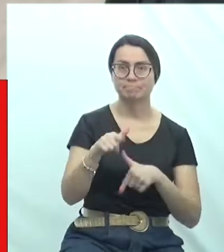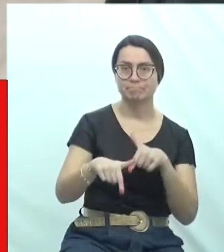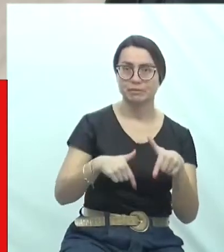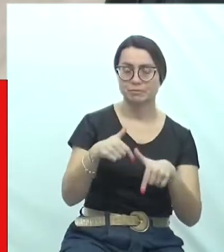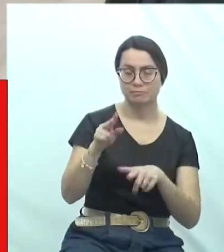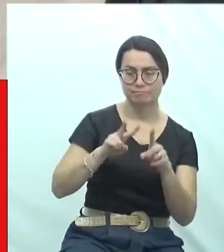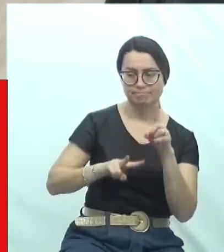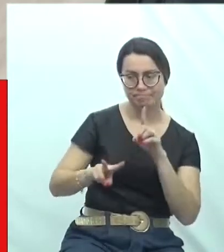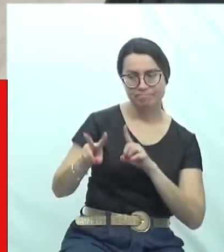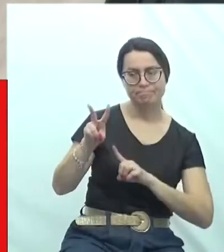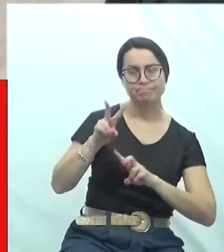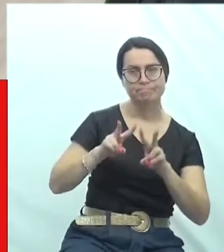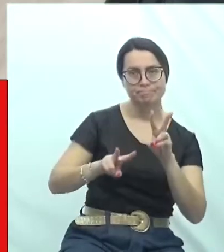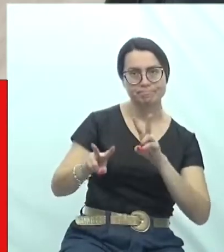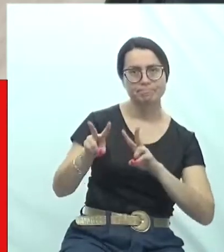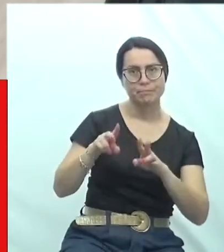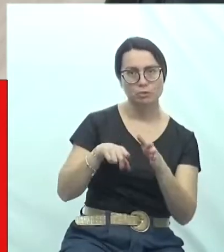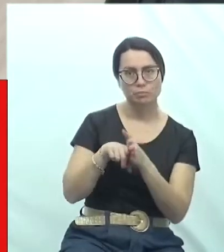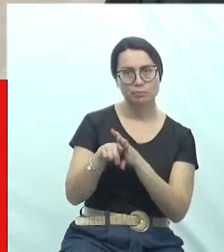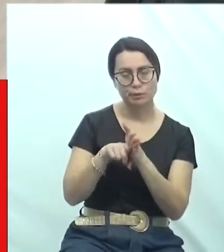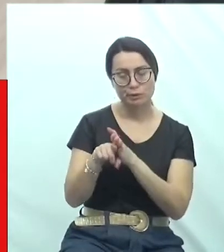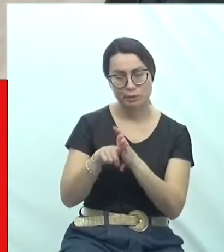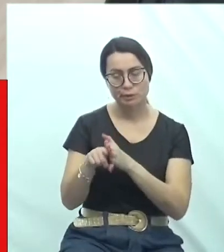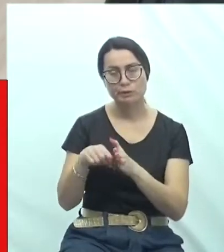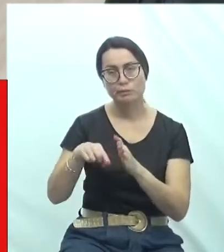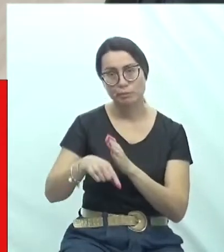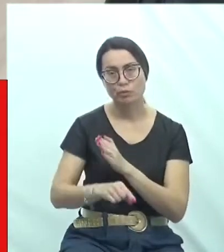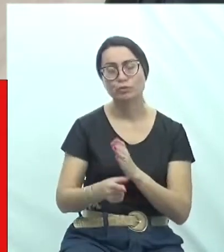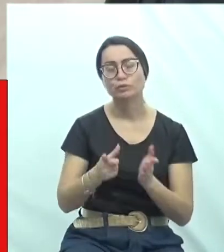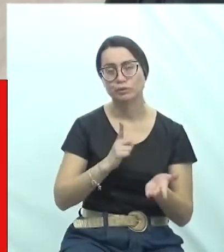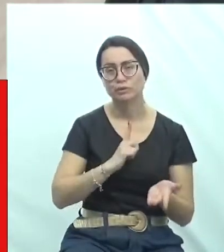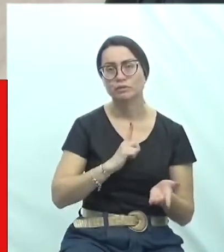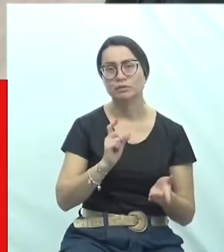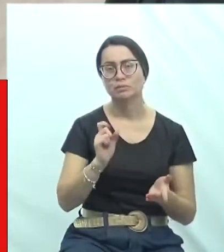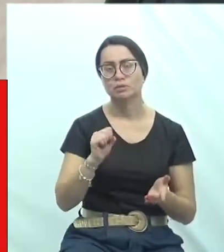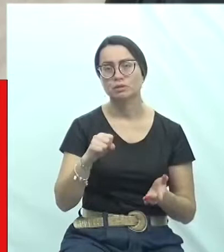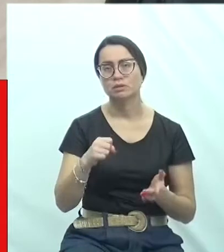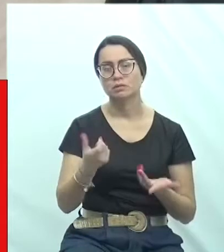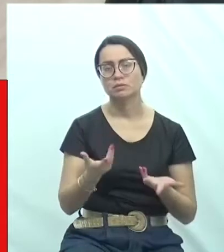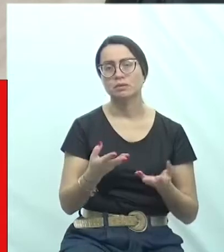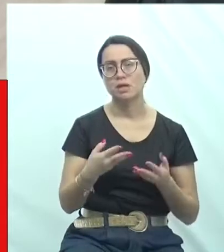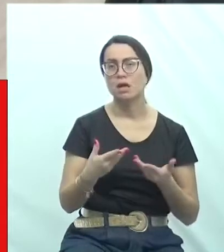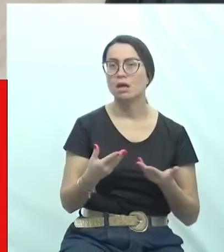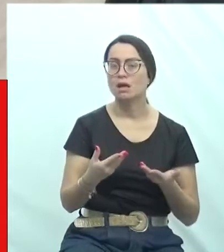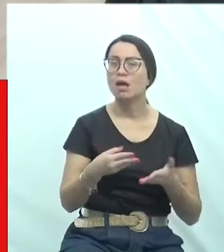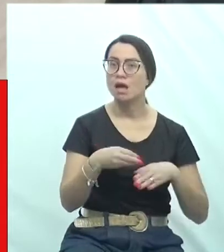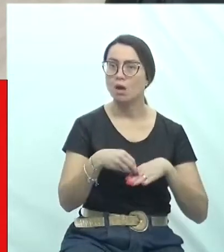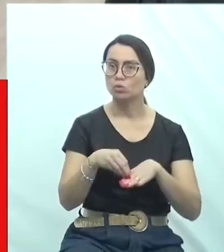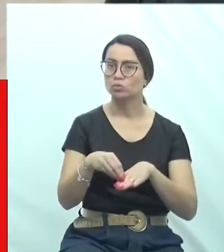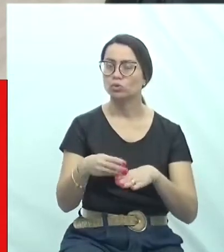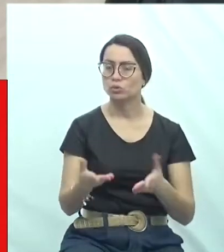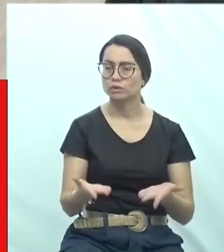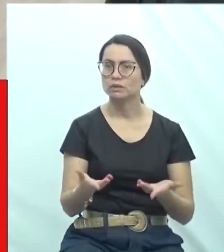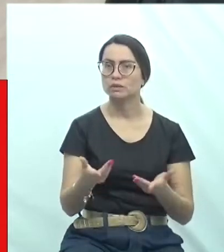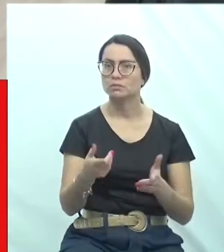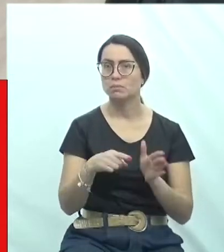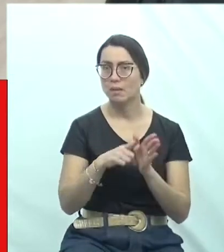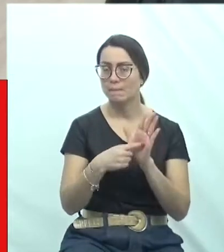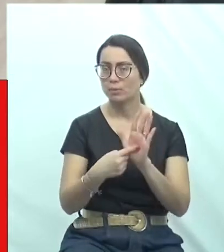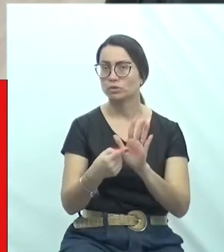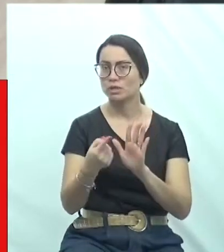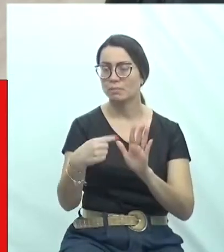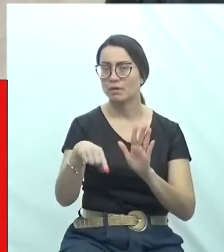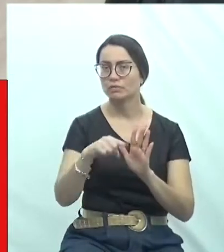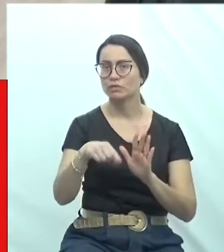analisando os poucos estudos que temos aqui, né? Até eu trouxe alguns, a gente pode estar até debatendo sobre ele, essa questão da contaminação, que ficou comprovado